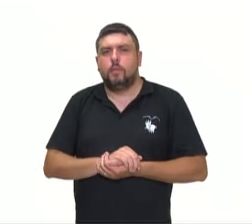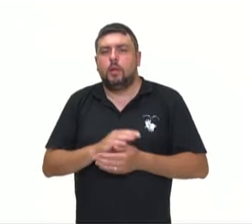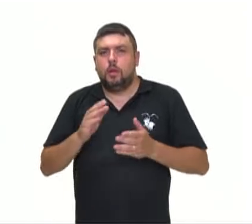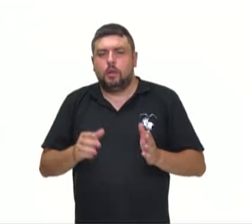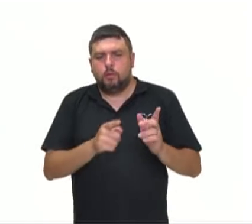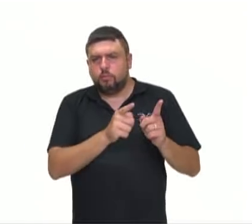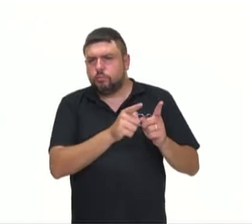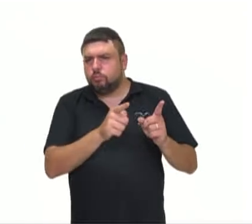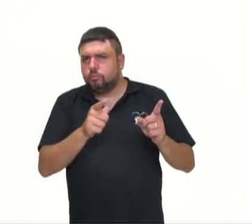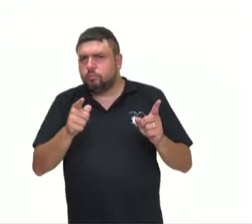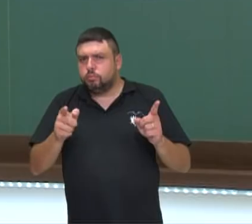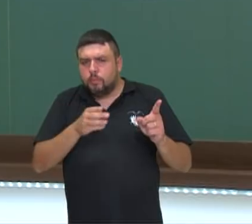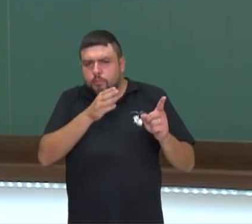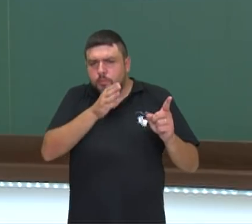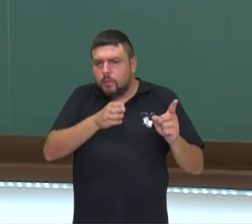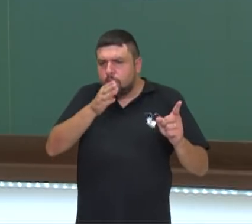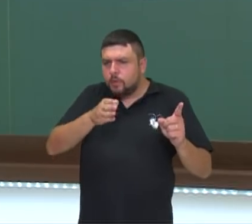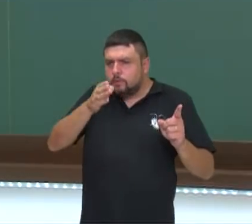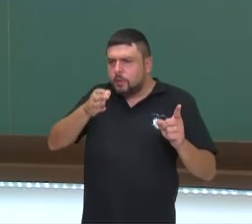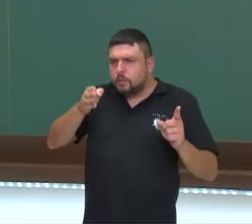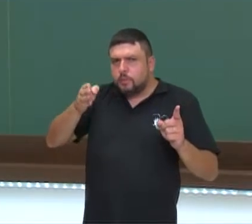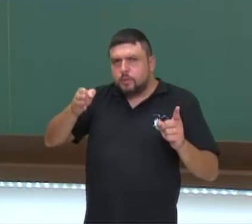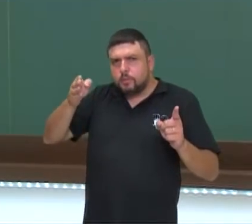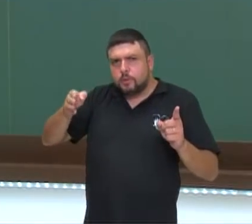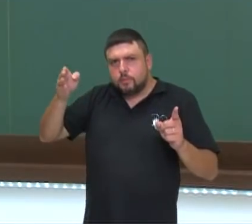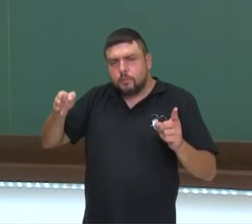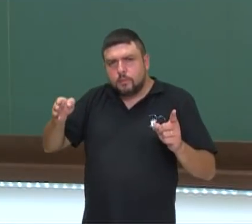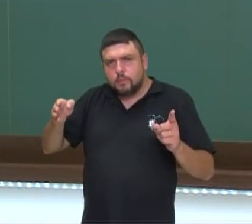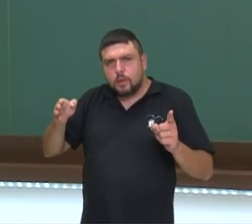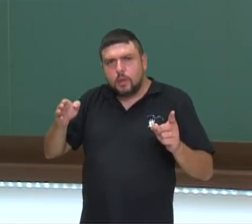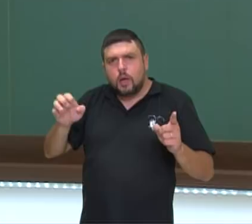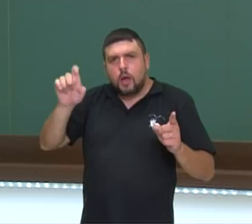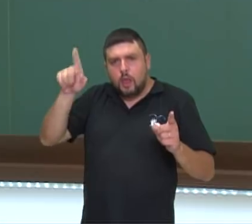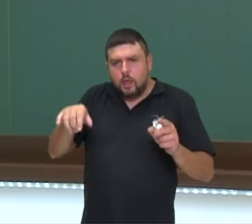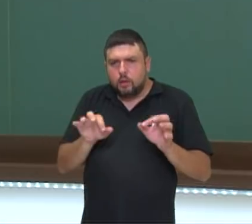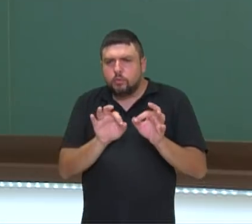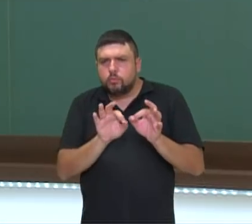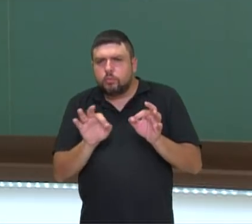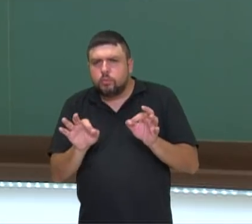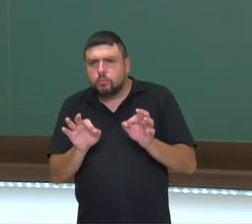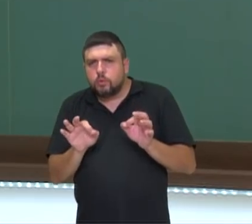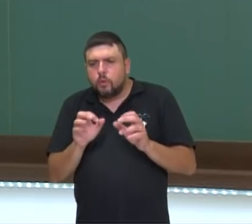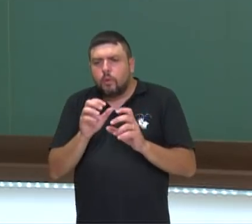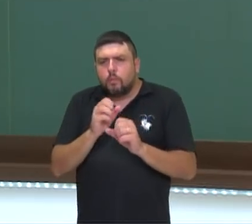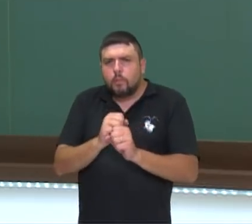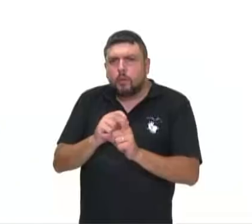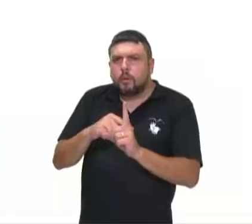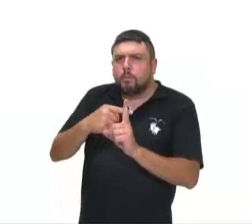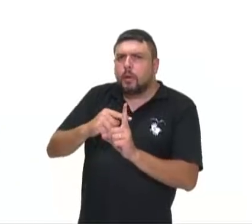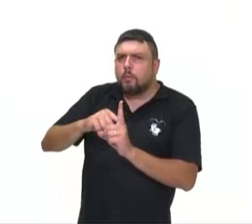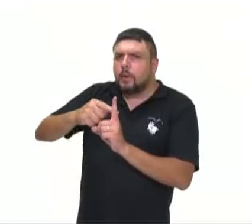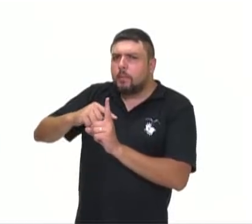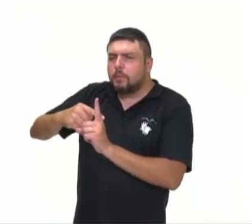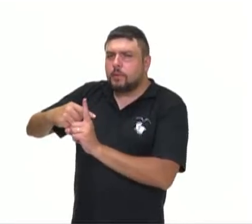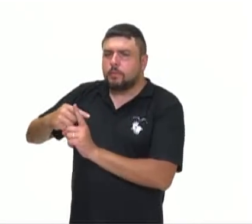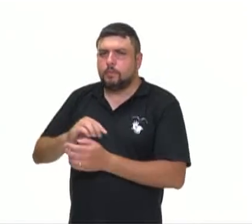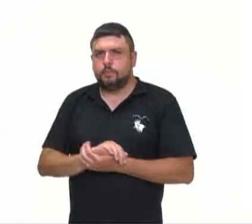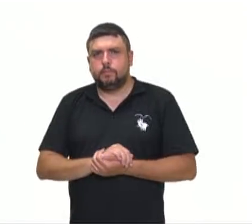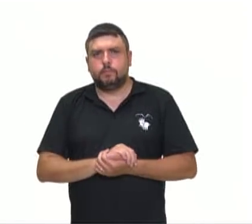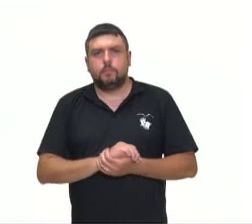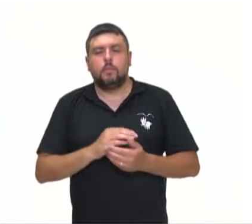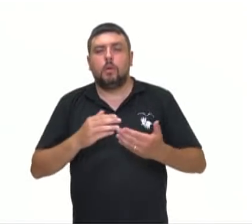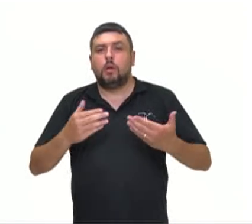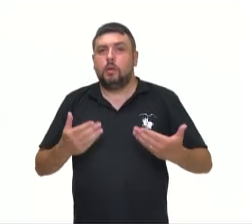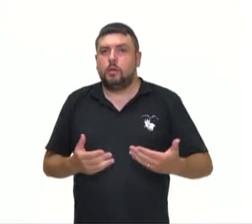medir distância. Então, cada pedacinho aqui é uma unidade para medir distância, uma unidade. Usando o